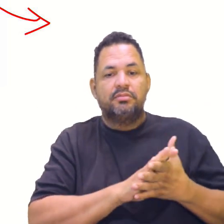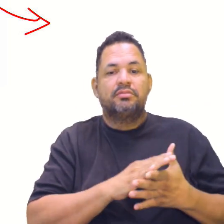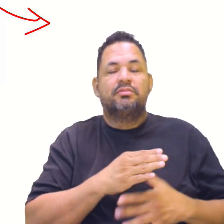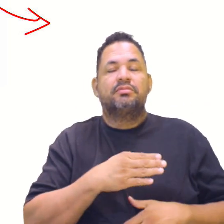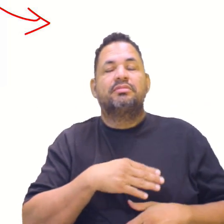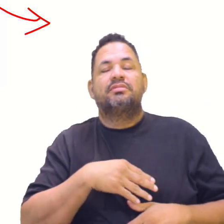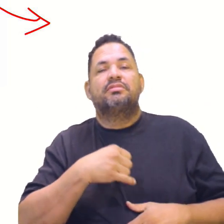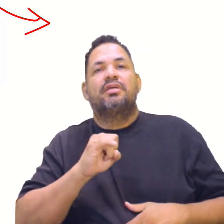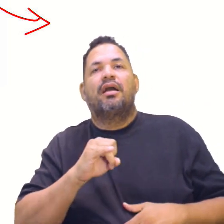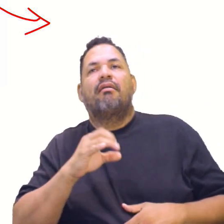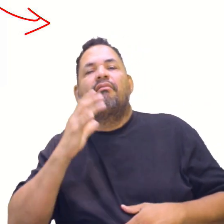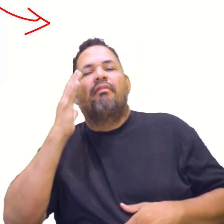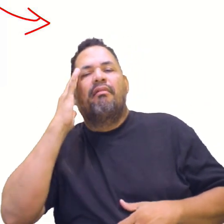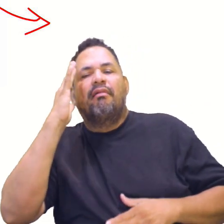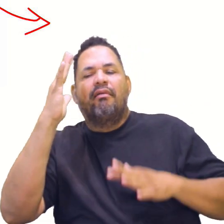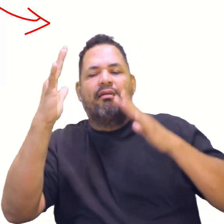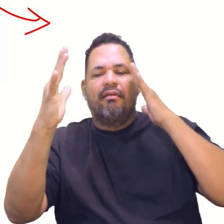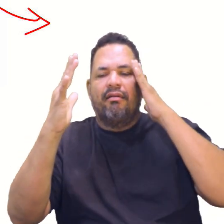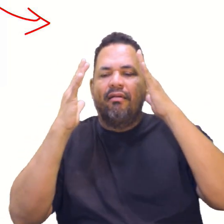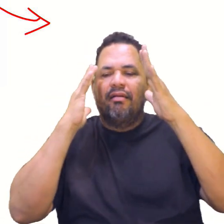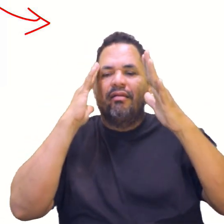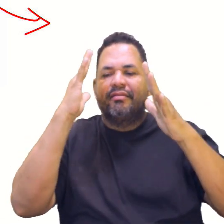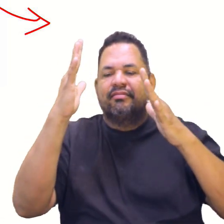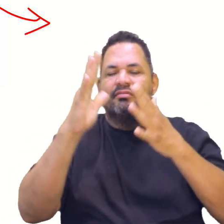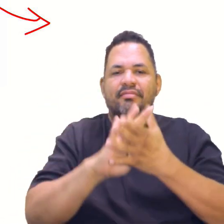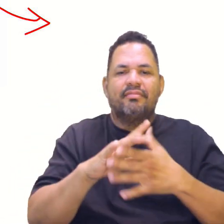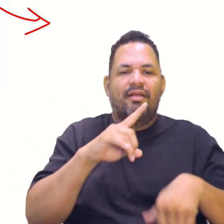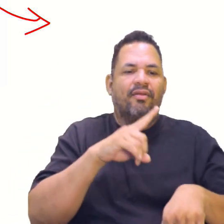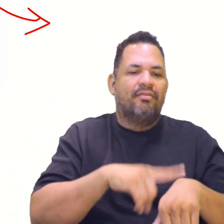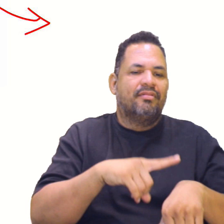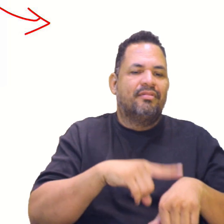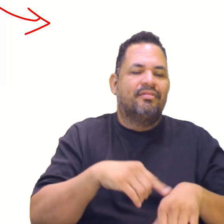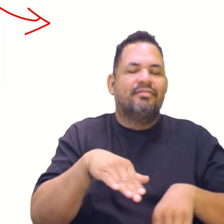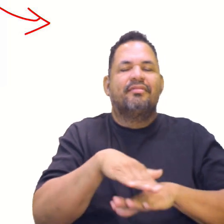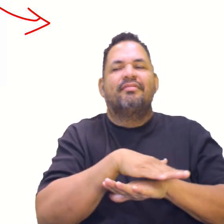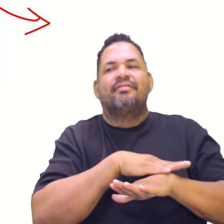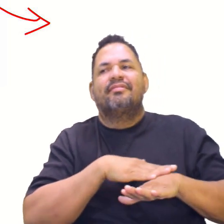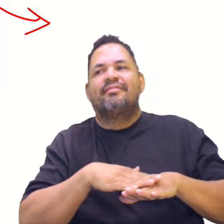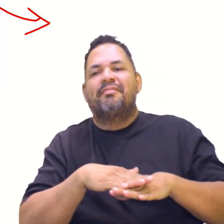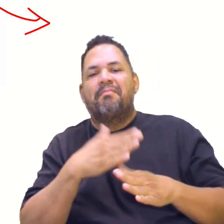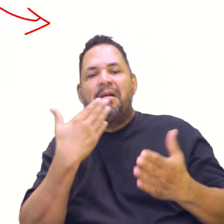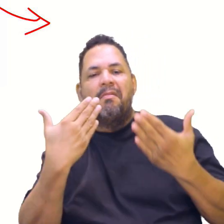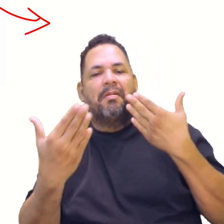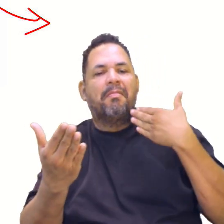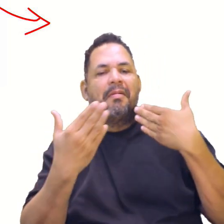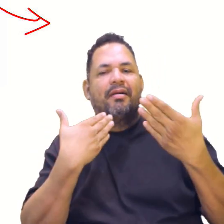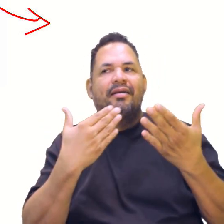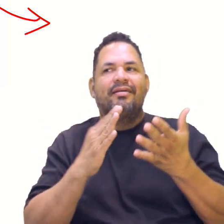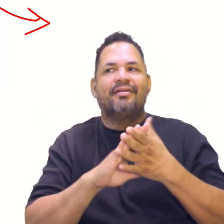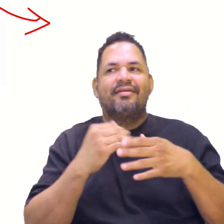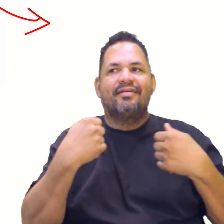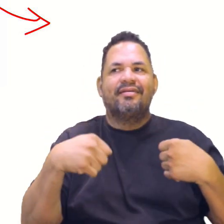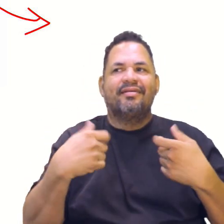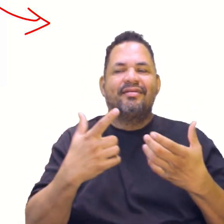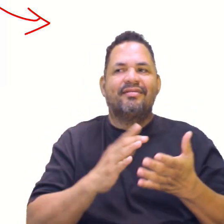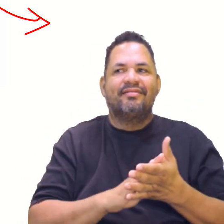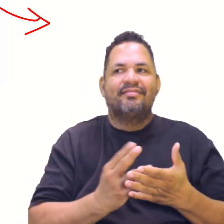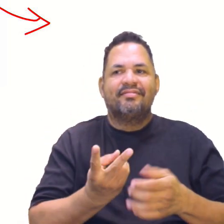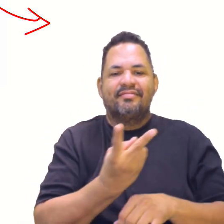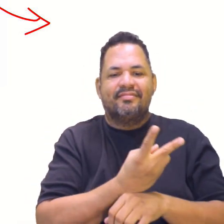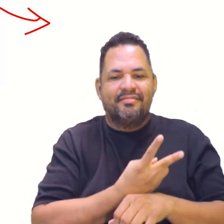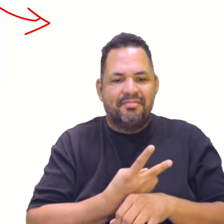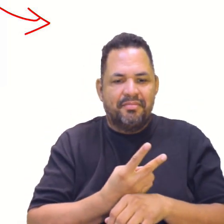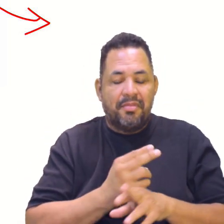estou despreocupado com o tempo, se eu estou ali só gastando tempo, conversando ou mesmo me exercitando, eu posso